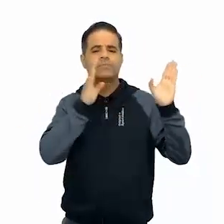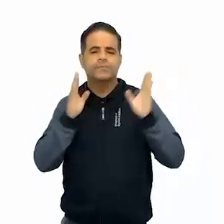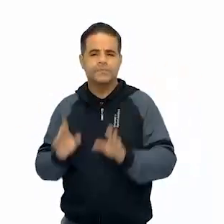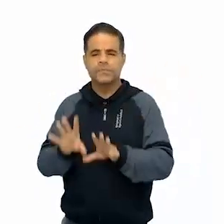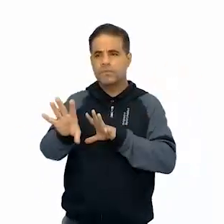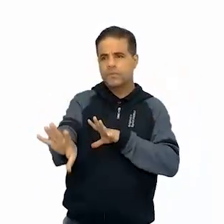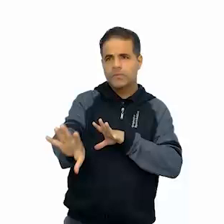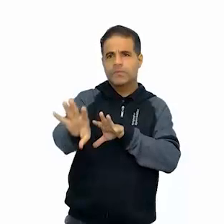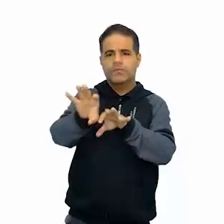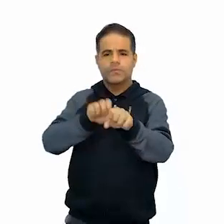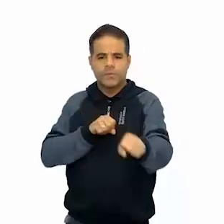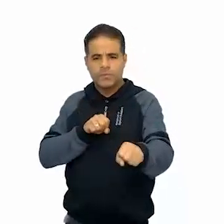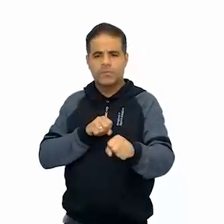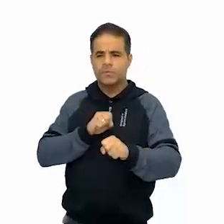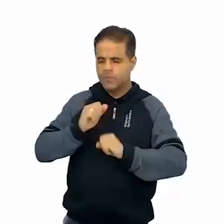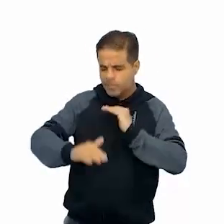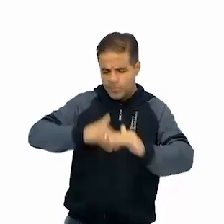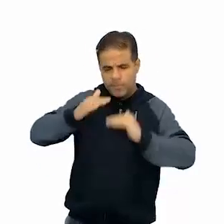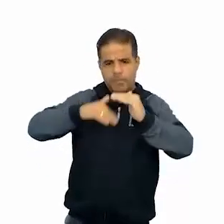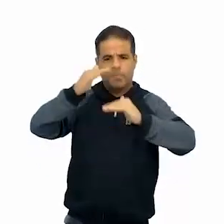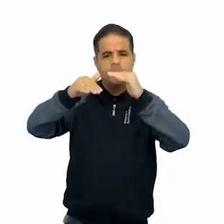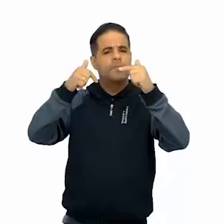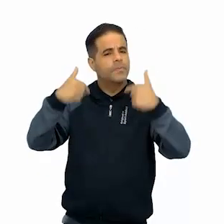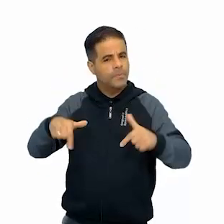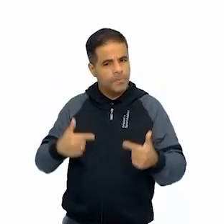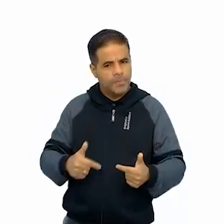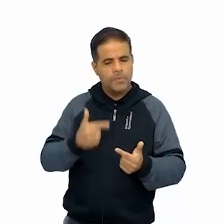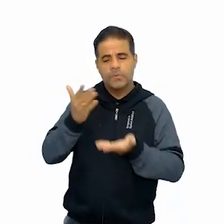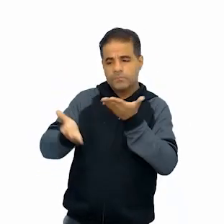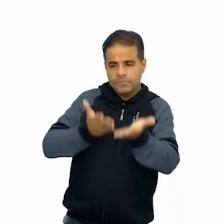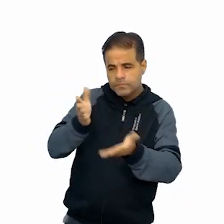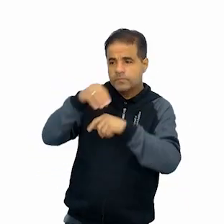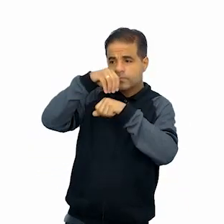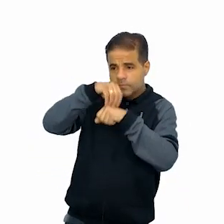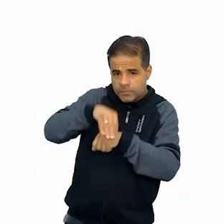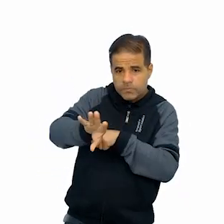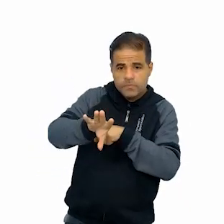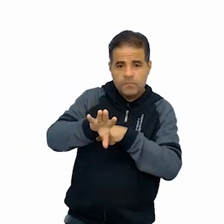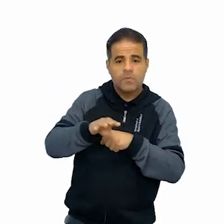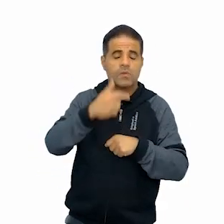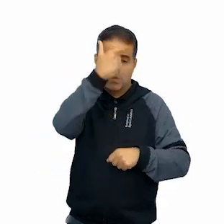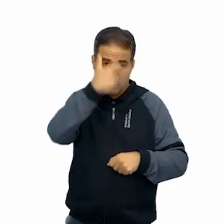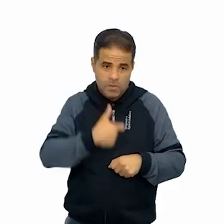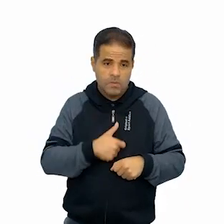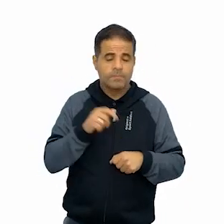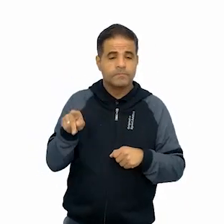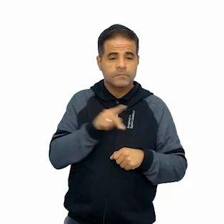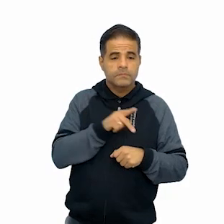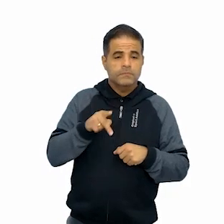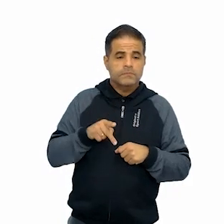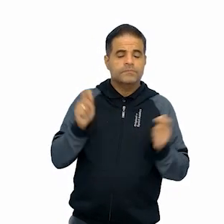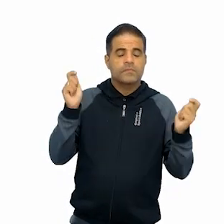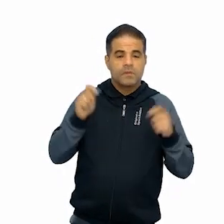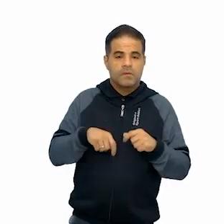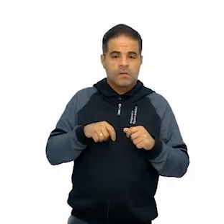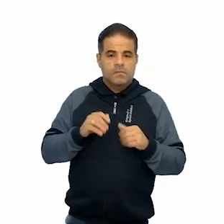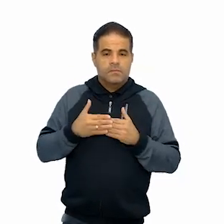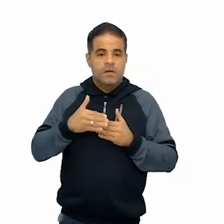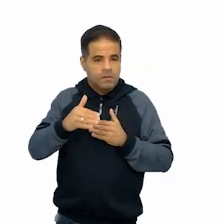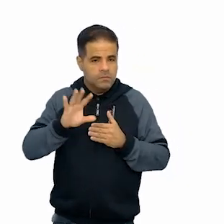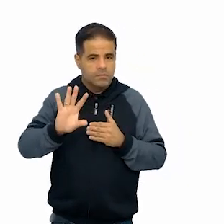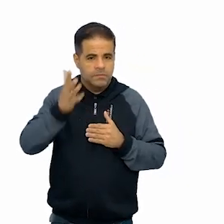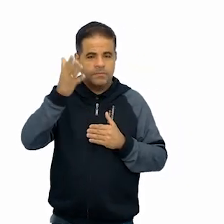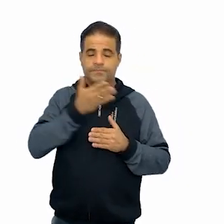para planejar o desenvolvimento das aulas tratadas. Como sugeri, em uma das aulas de hoje, pode ser o momento em